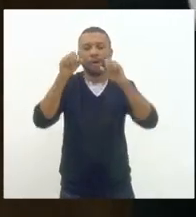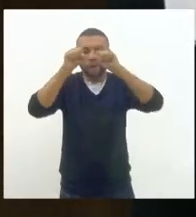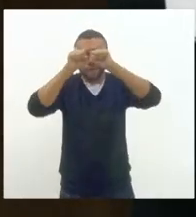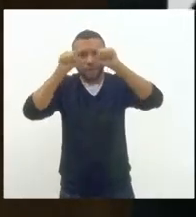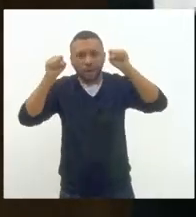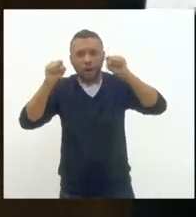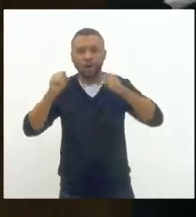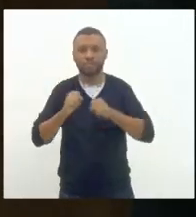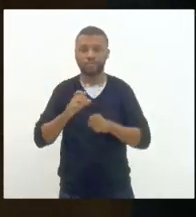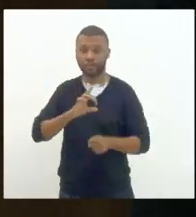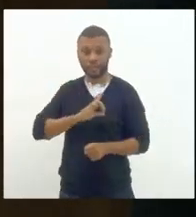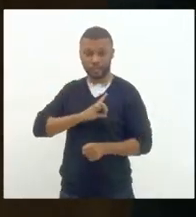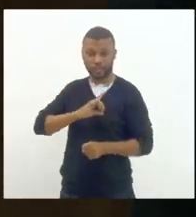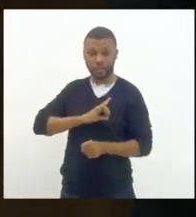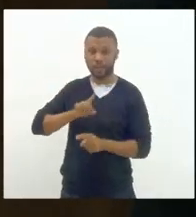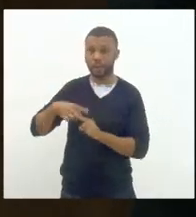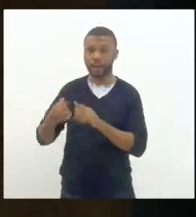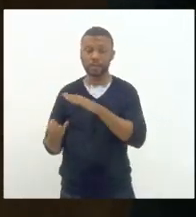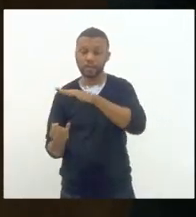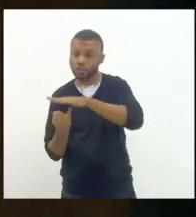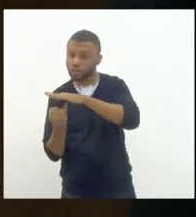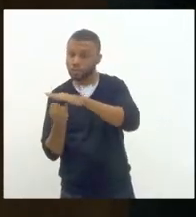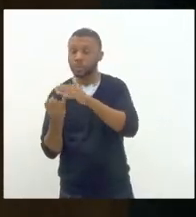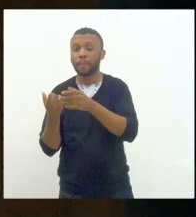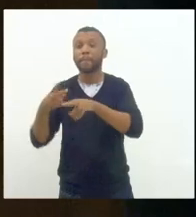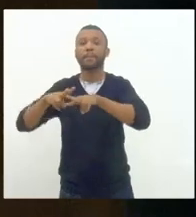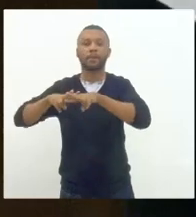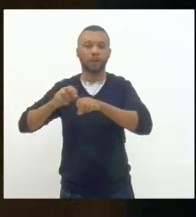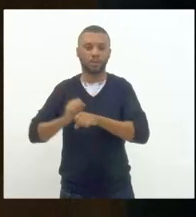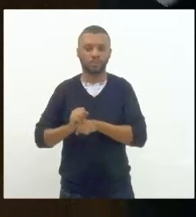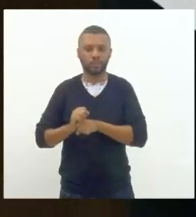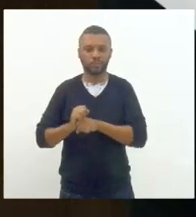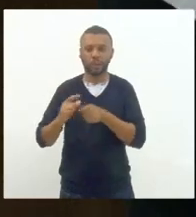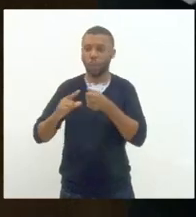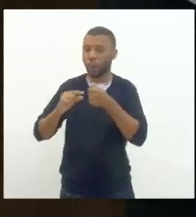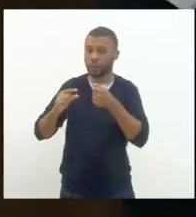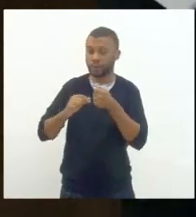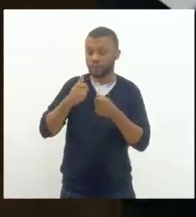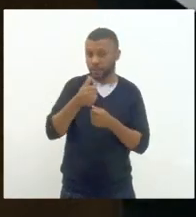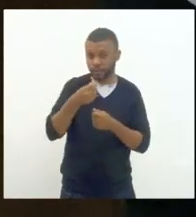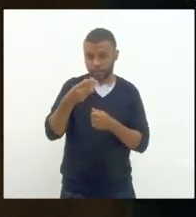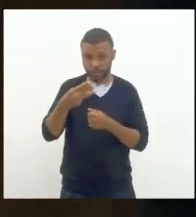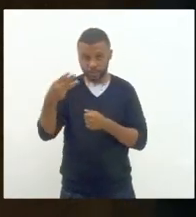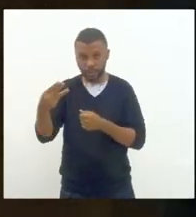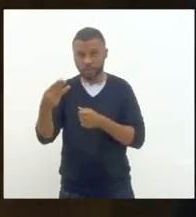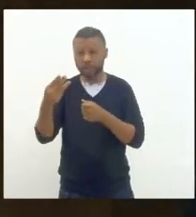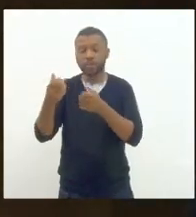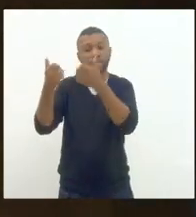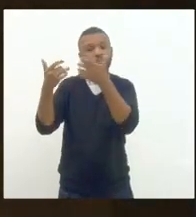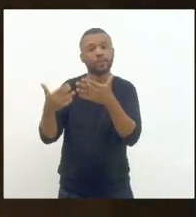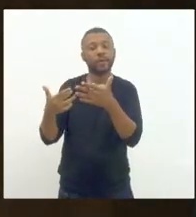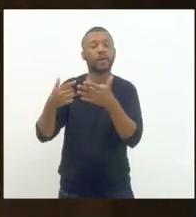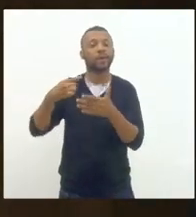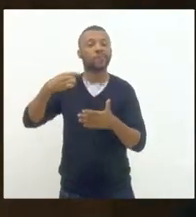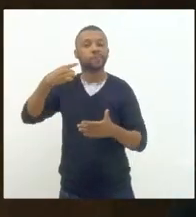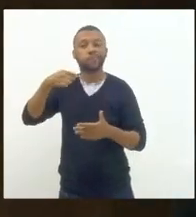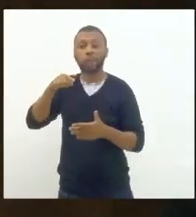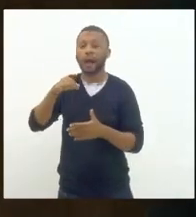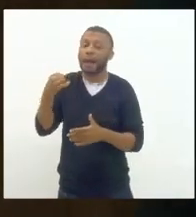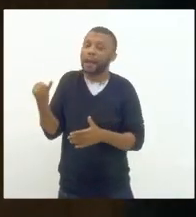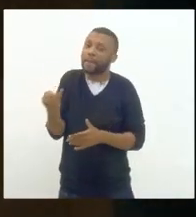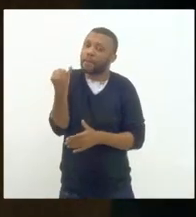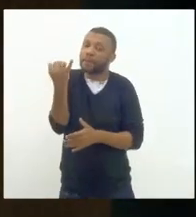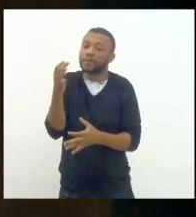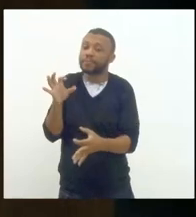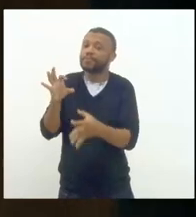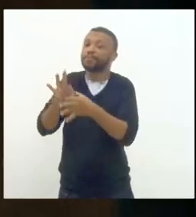e instituições prisionais. O artigo 133 da Constituição Federal define a advocacia como indispensável à